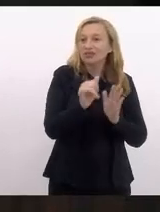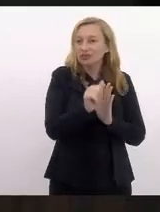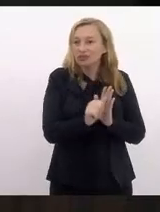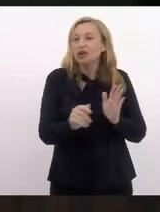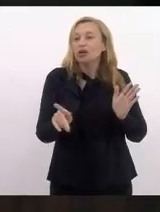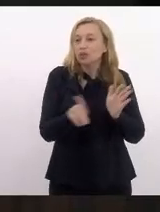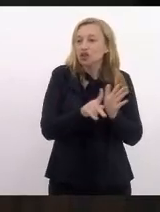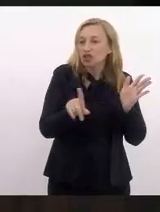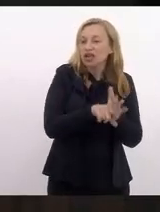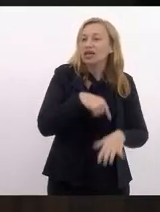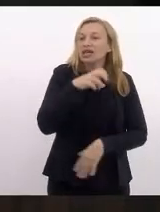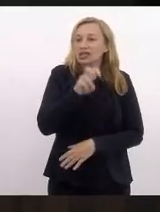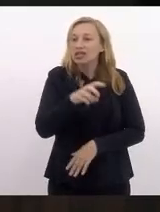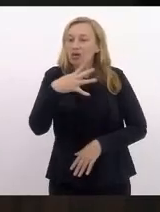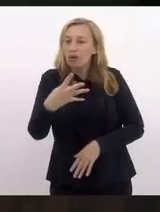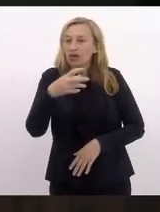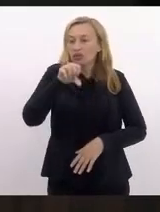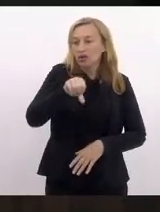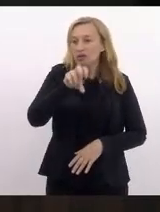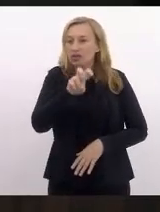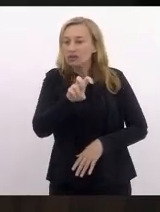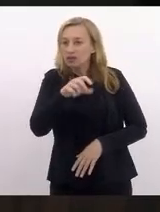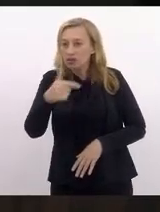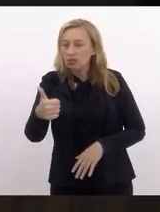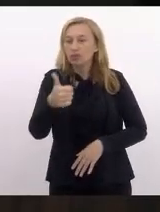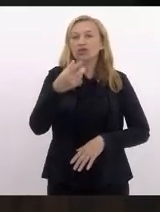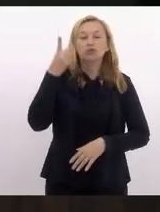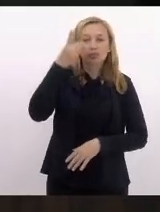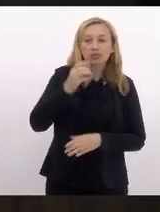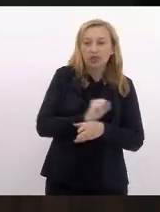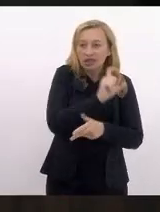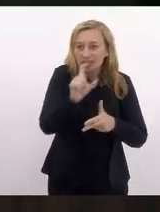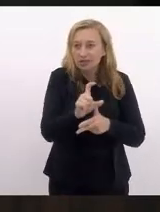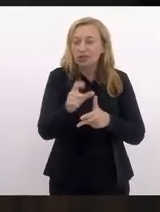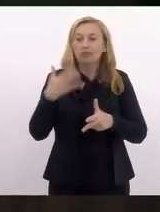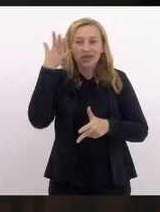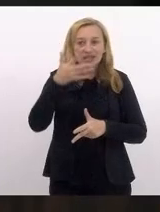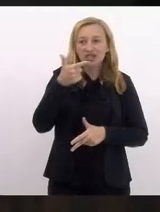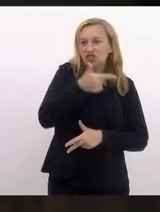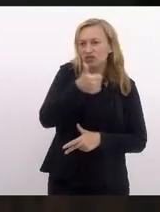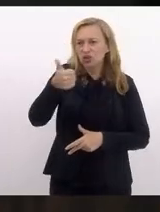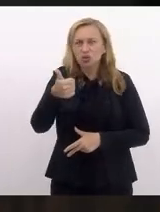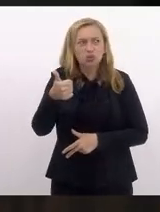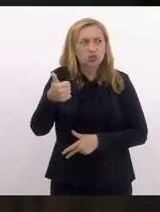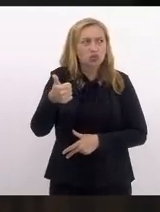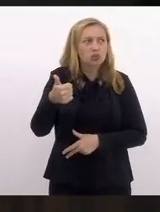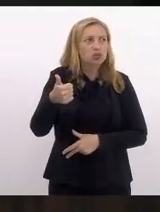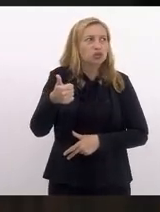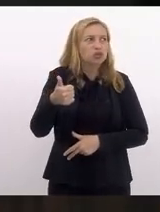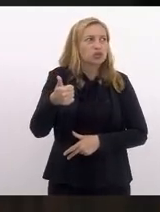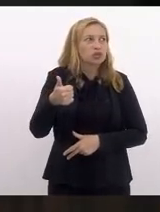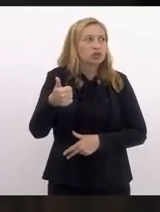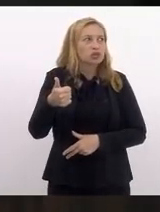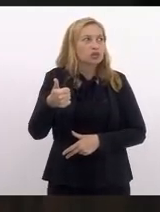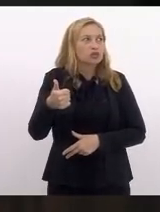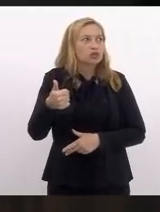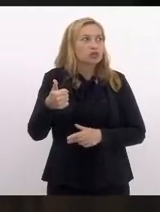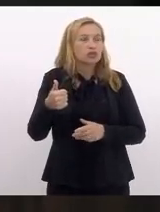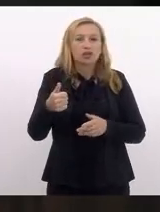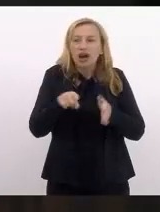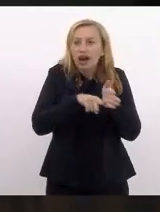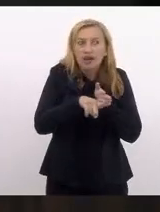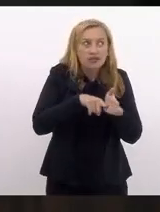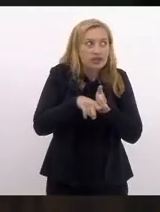final do projeto de lei cinco 4952 de 21 de autoria do Poder Executivo mensagem 28 de de 21 dispõe sobre a